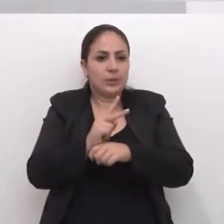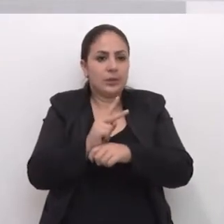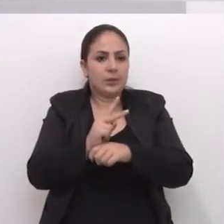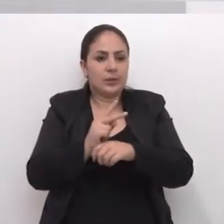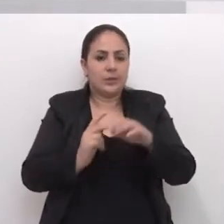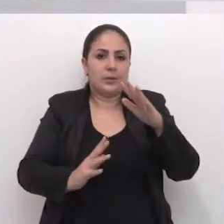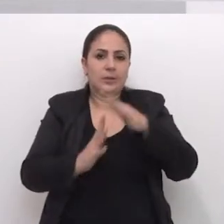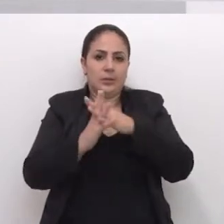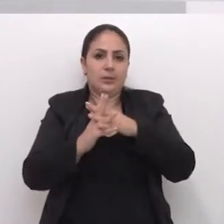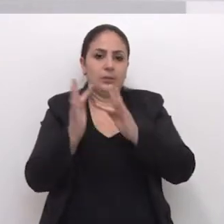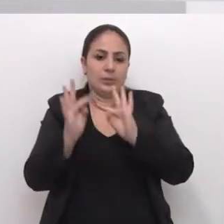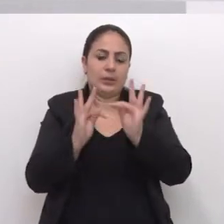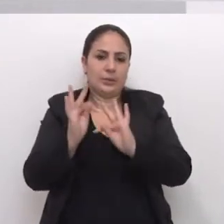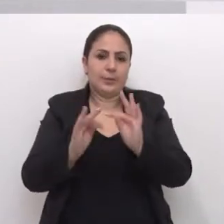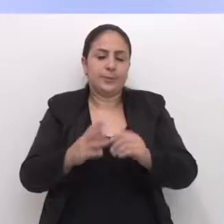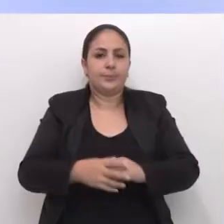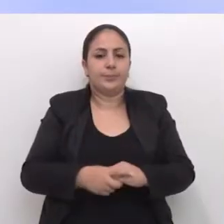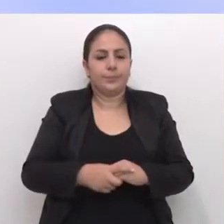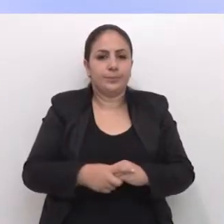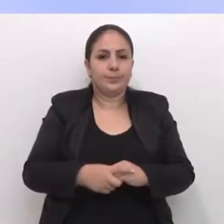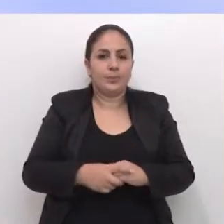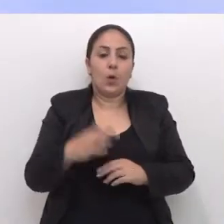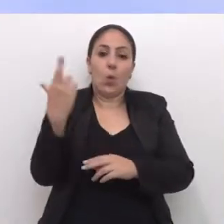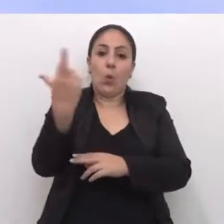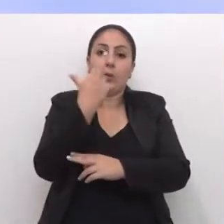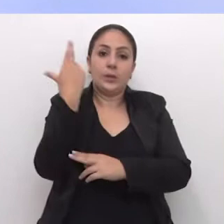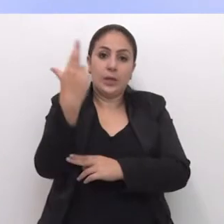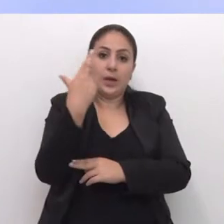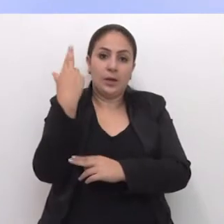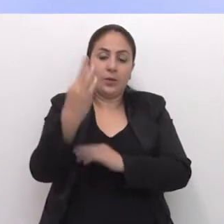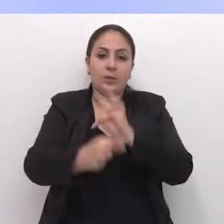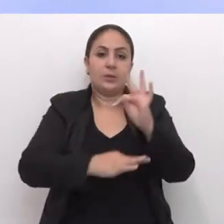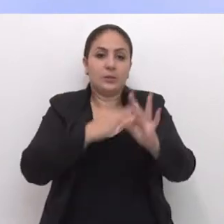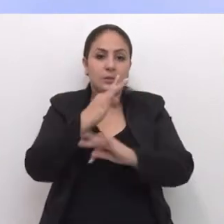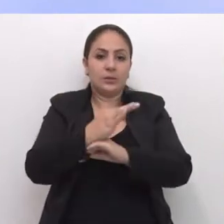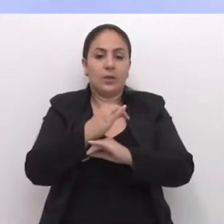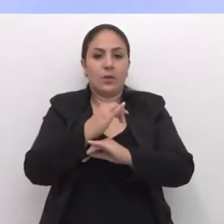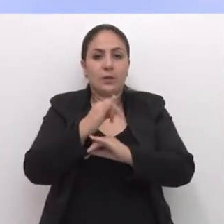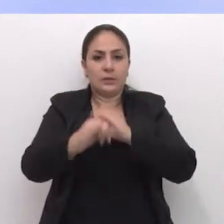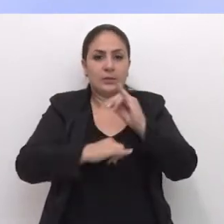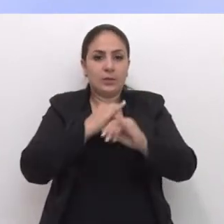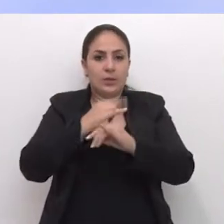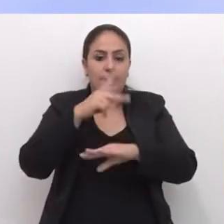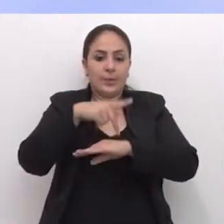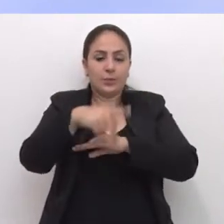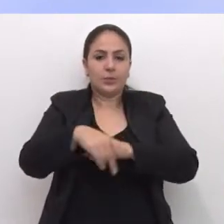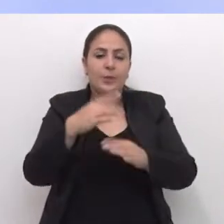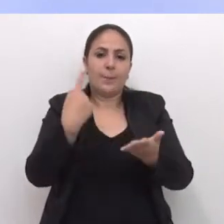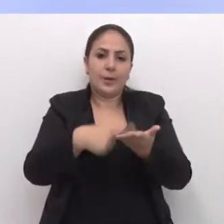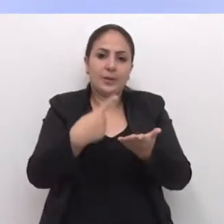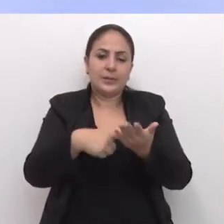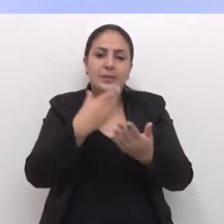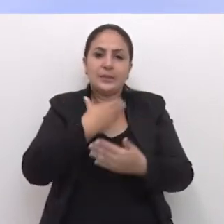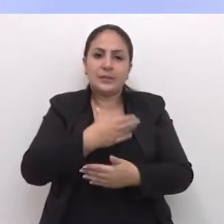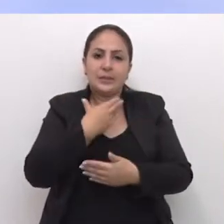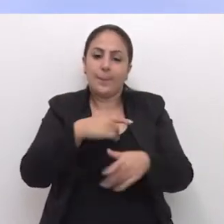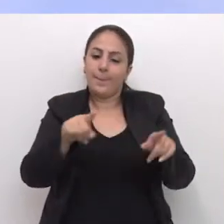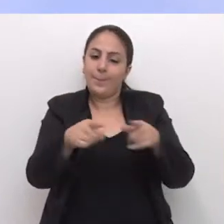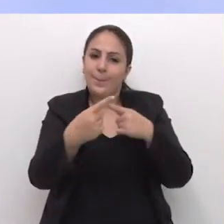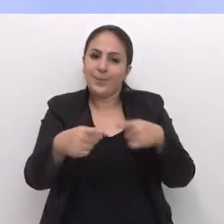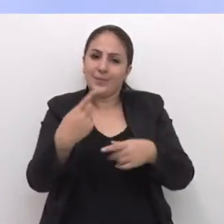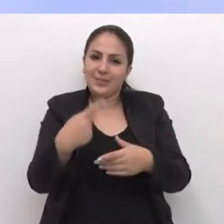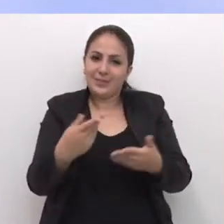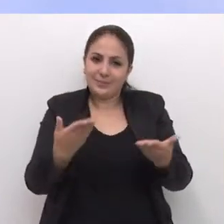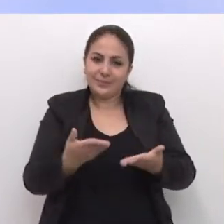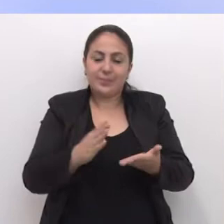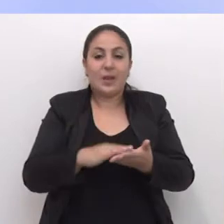cuidado e levar para o tratamento. O Rodeio Internacional de Passo Fundo está marcado para dezembro e os músicos